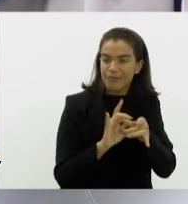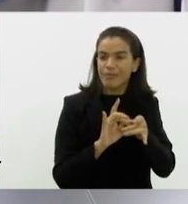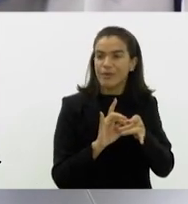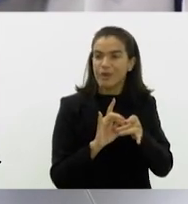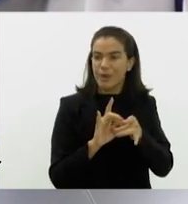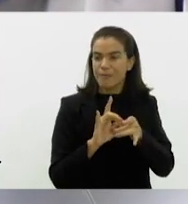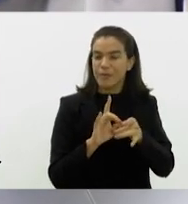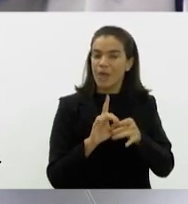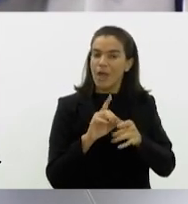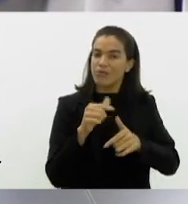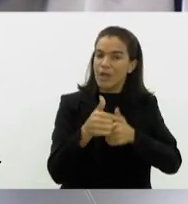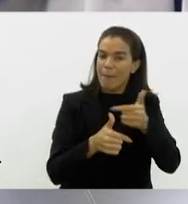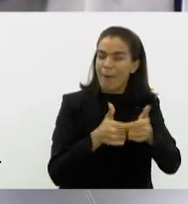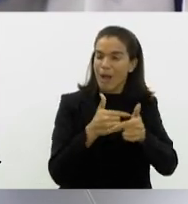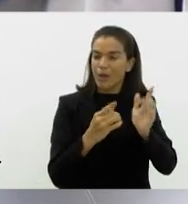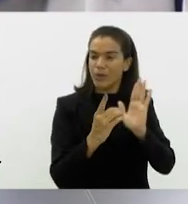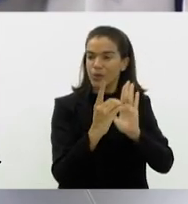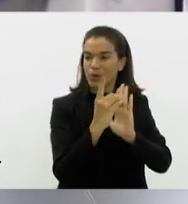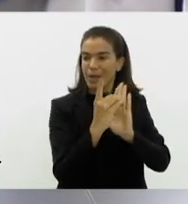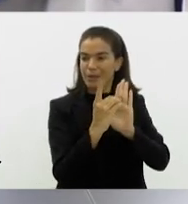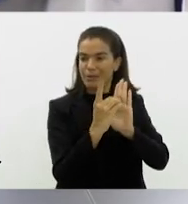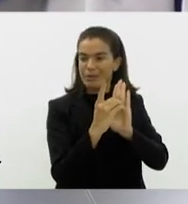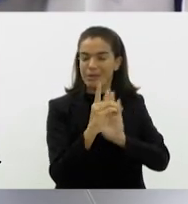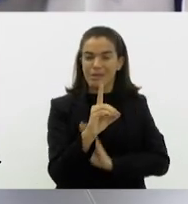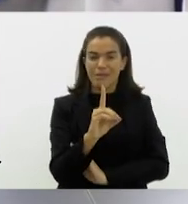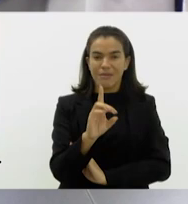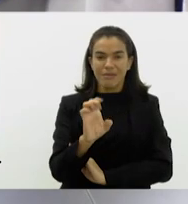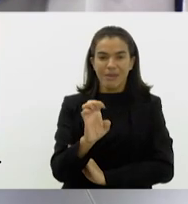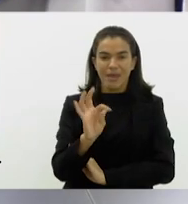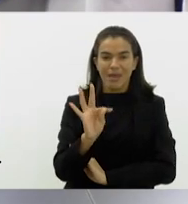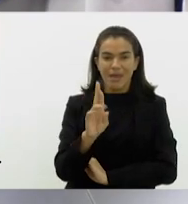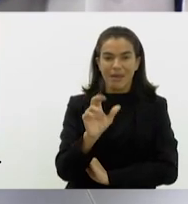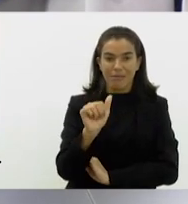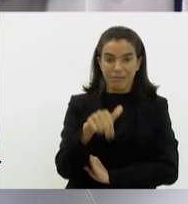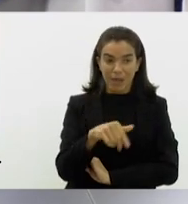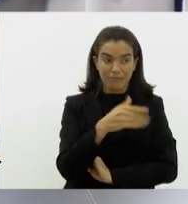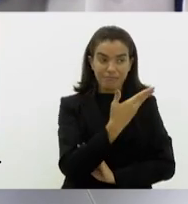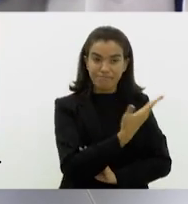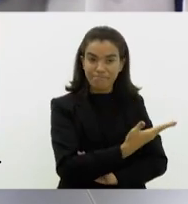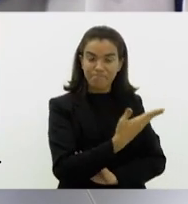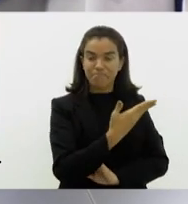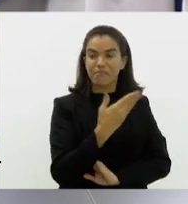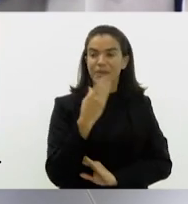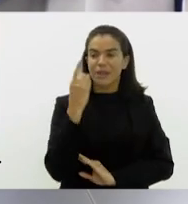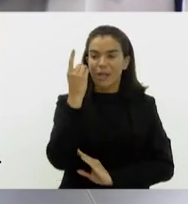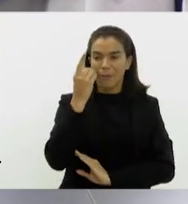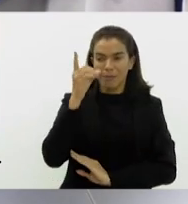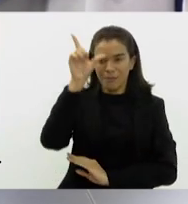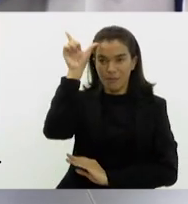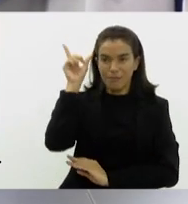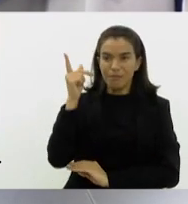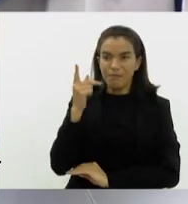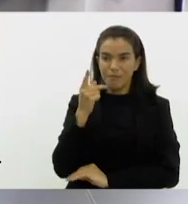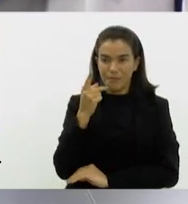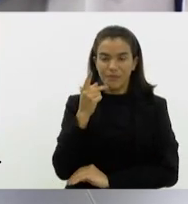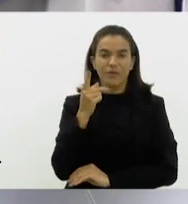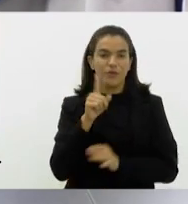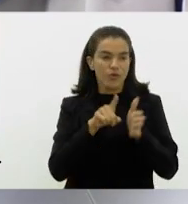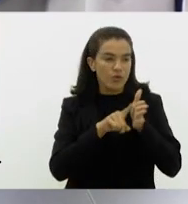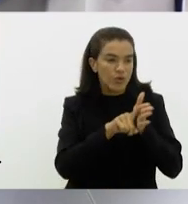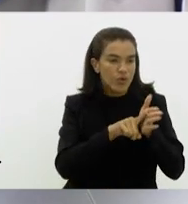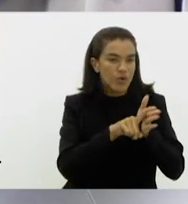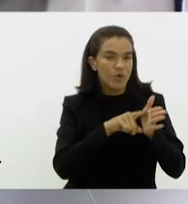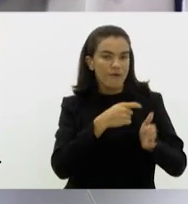operação do DETRAN, propriamente dito, inclusive, é de autoria do deputado Luiz Paulo, o fim daquelas malsinadas vistorias do